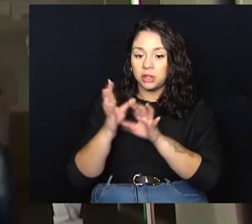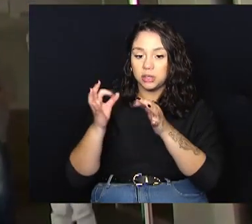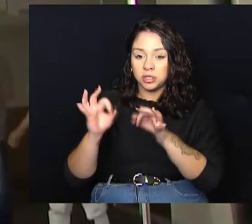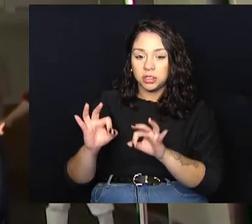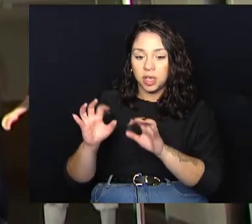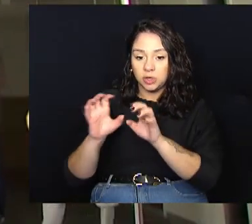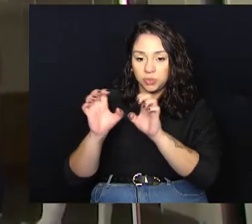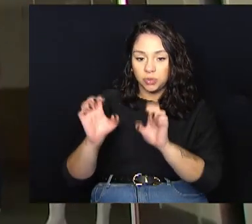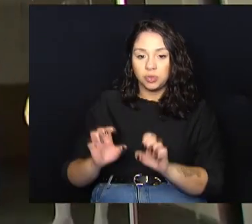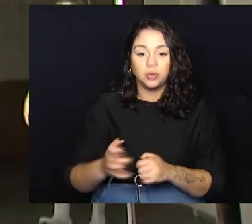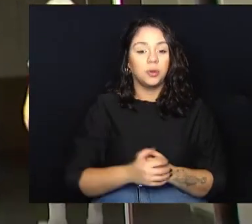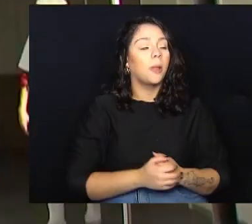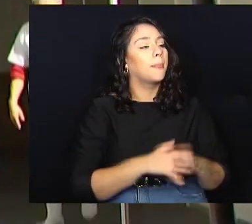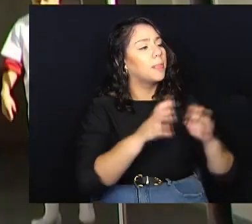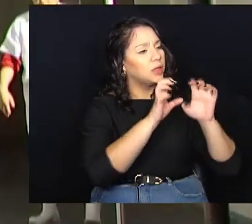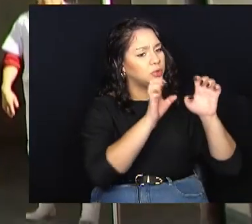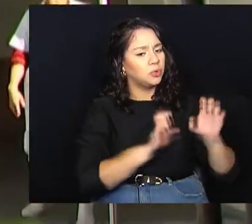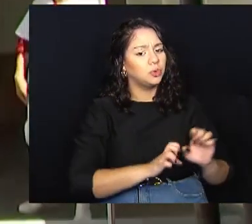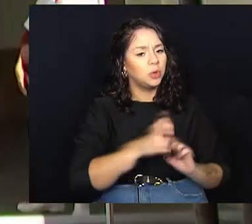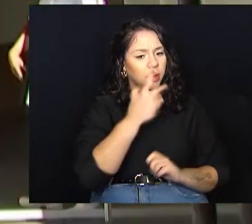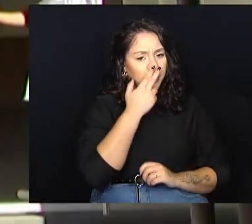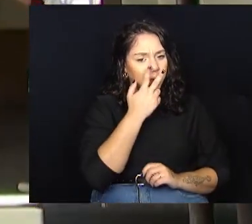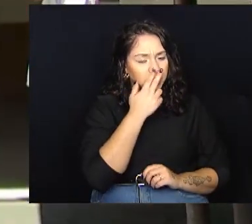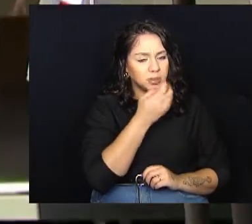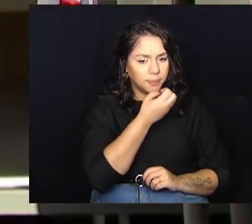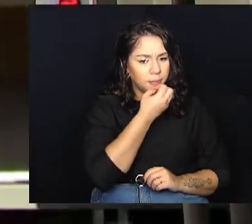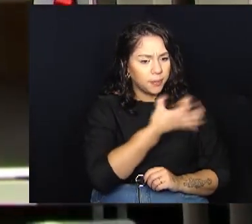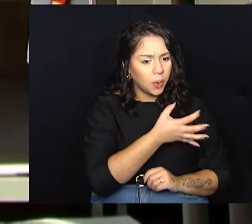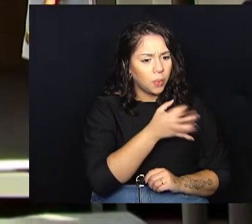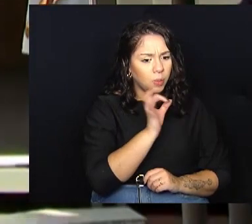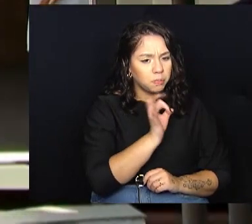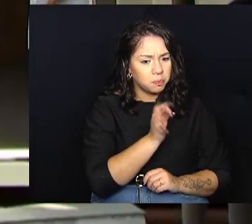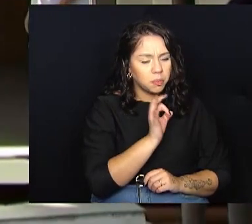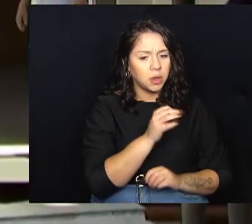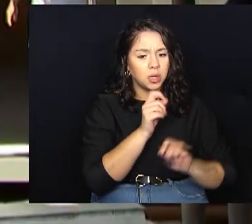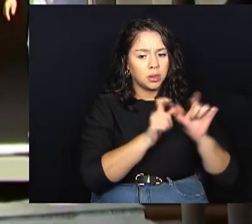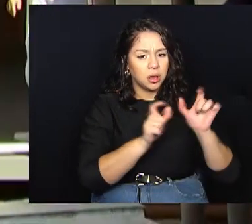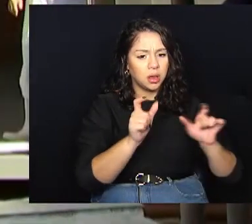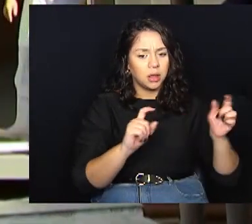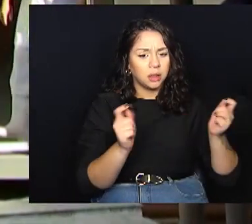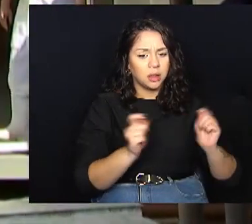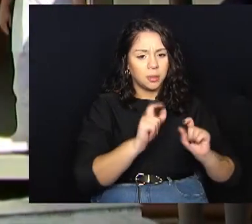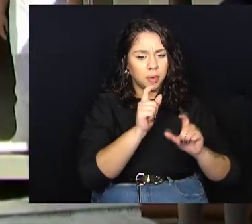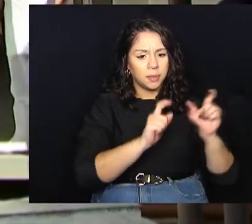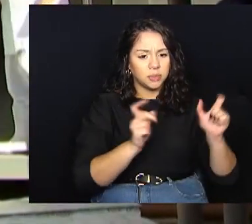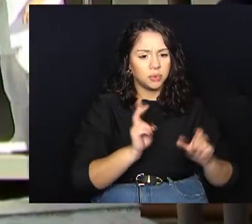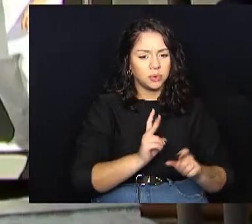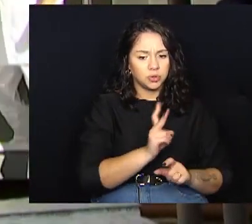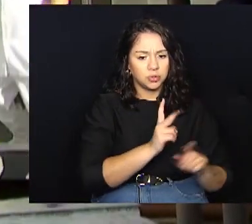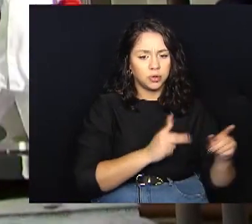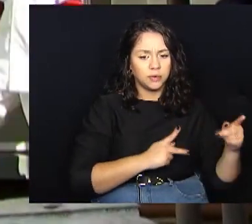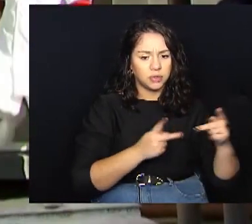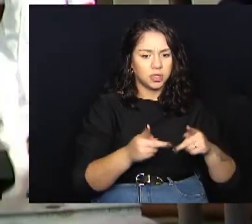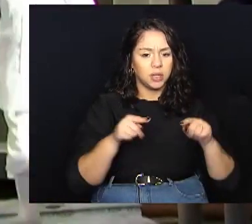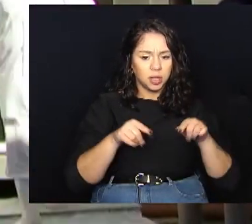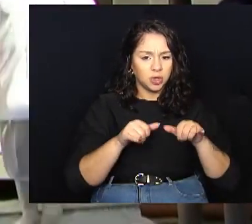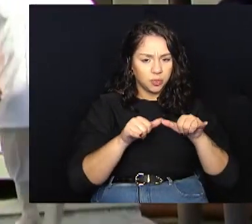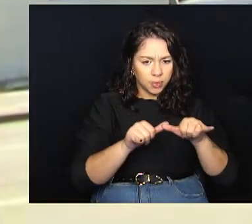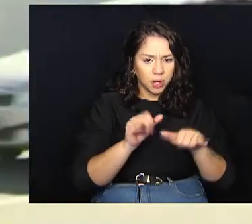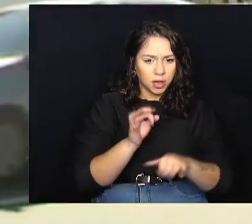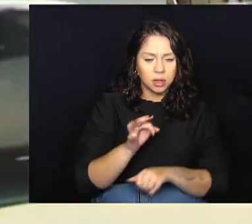uma estrutura parece ser muito boa aqui não é permite aí que as pessoas continuem visitando o mercadão né